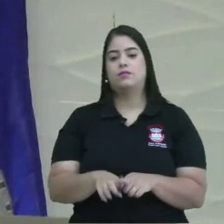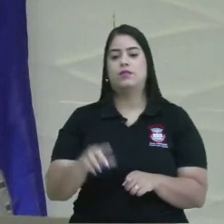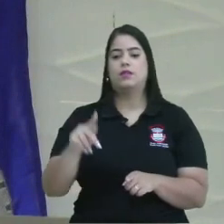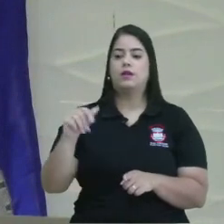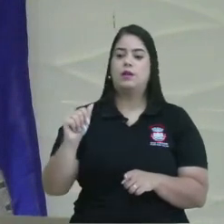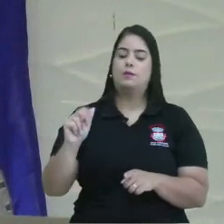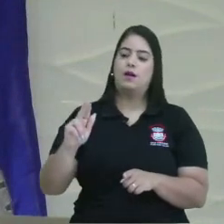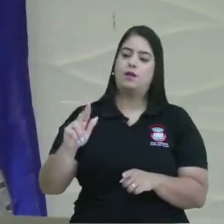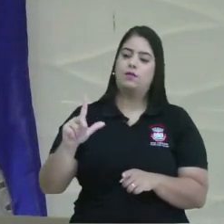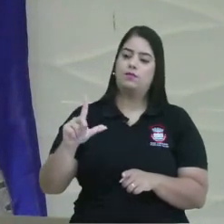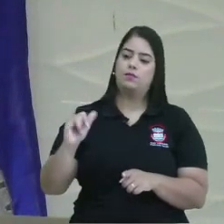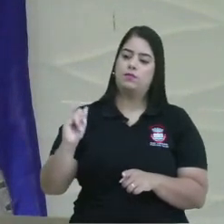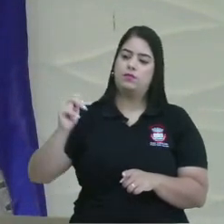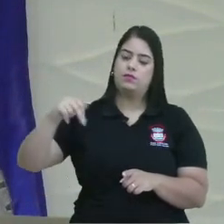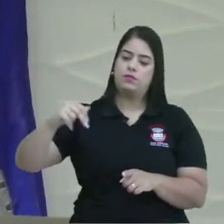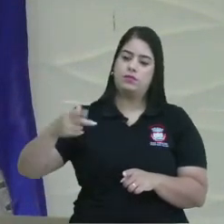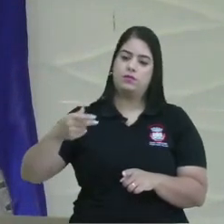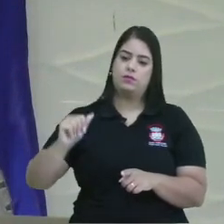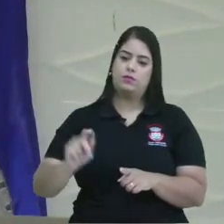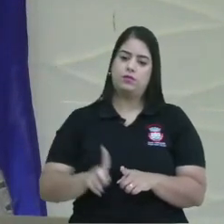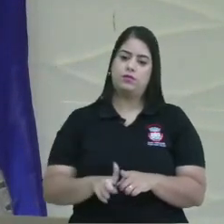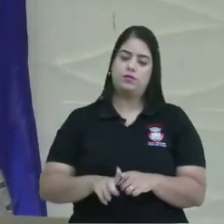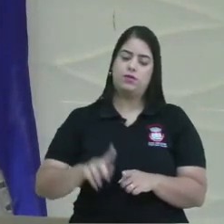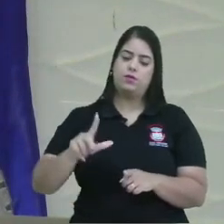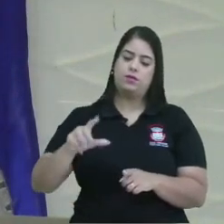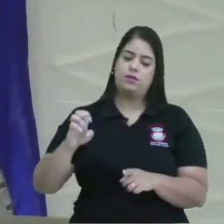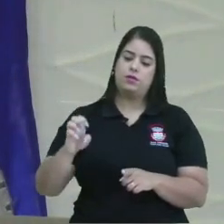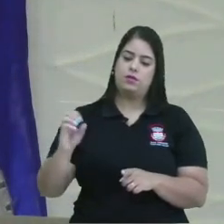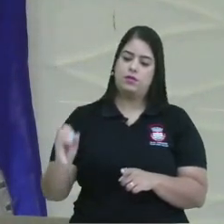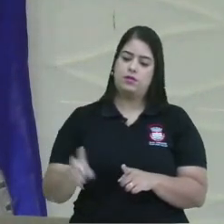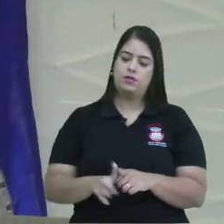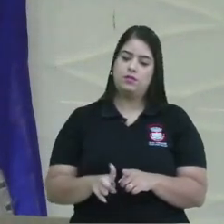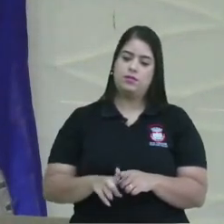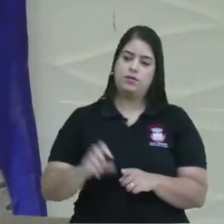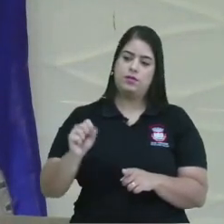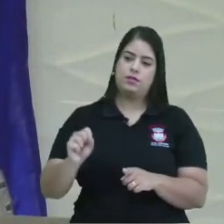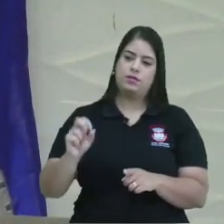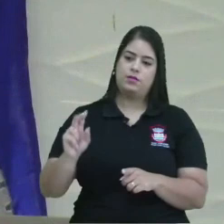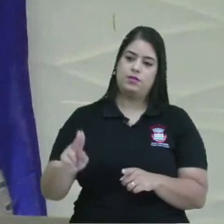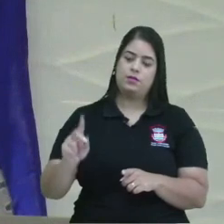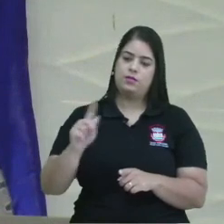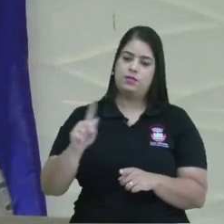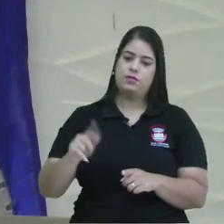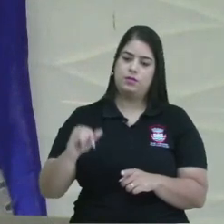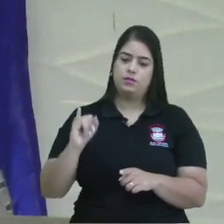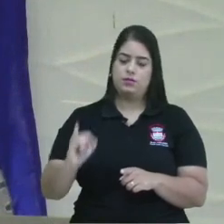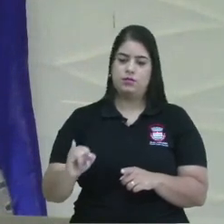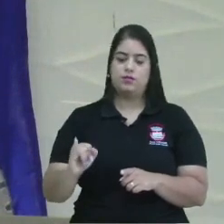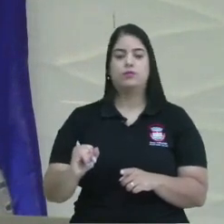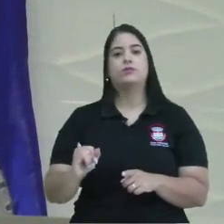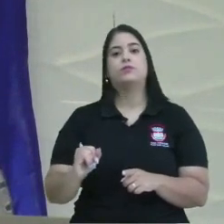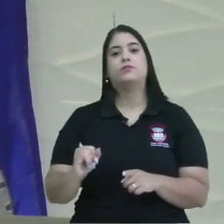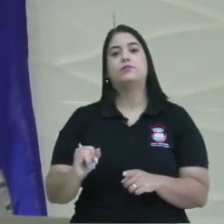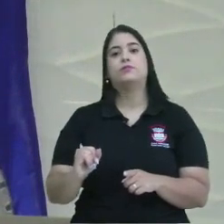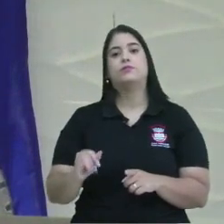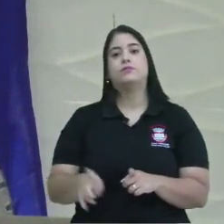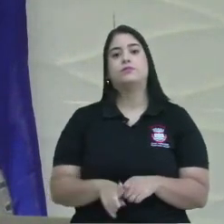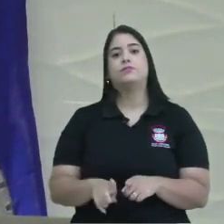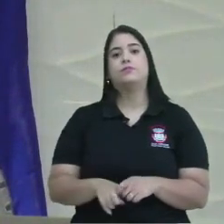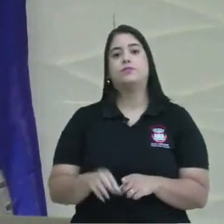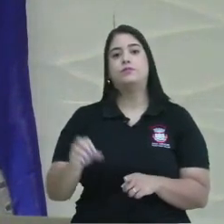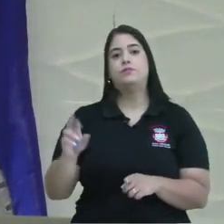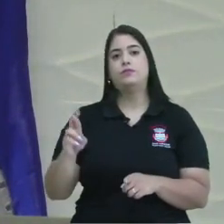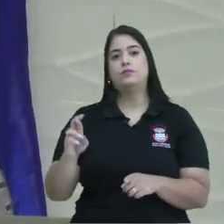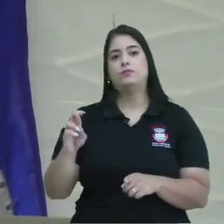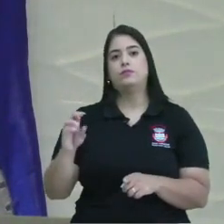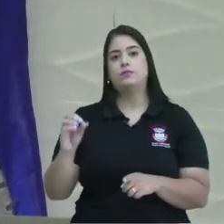da Romanel, Leo, Suzy, que é conhecida como Suzy Badé, o Suzy do Leite, né? Roberval